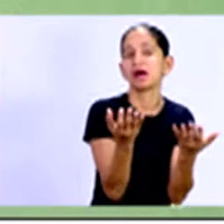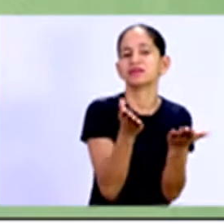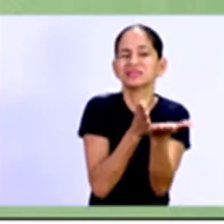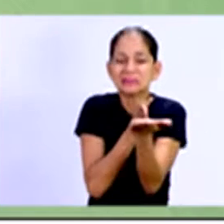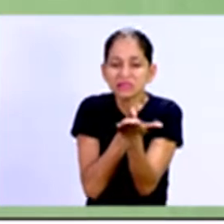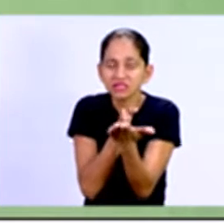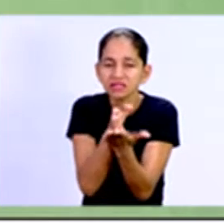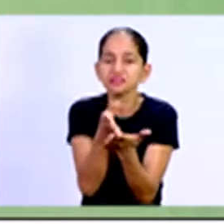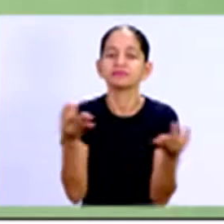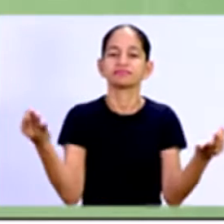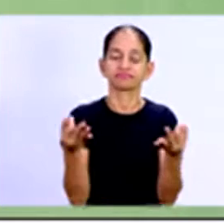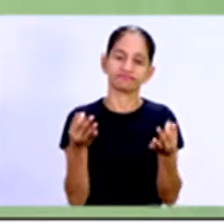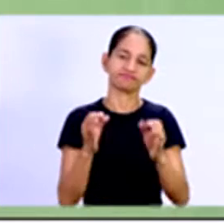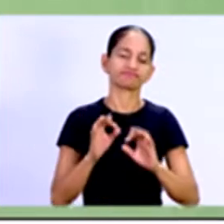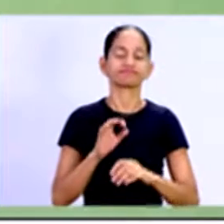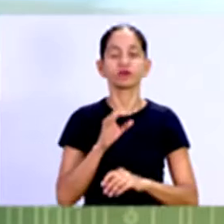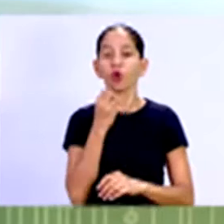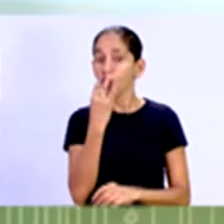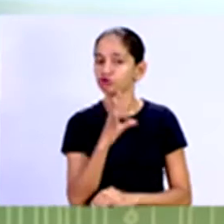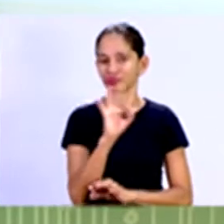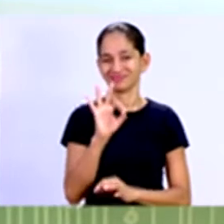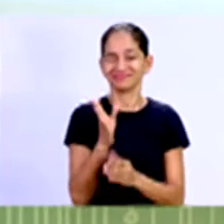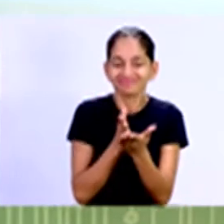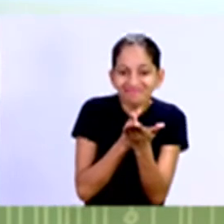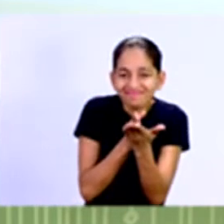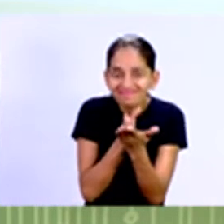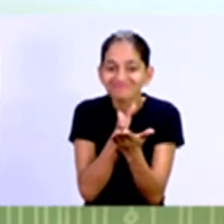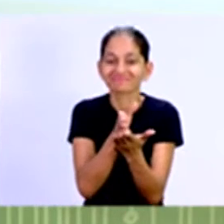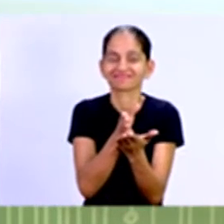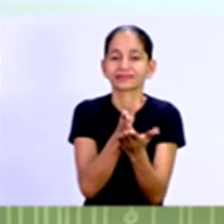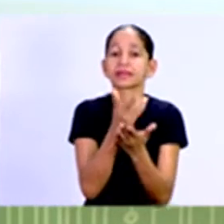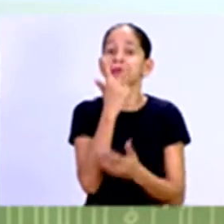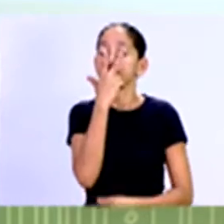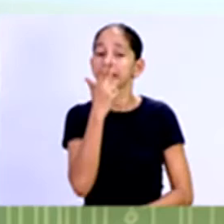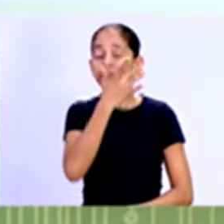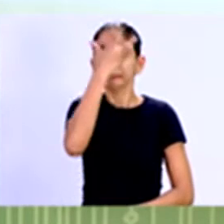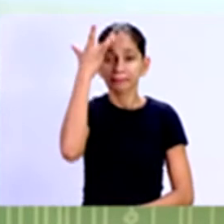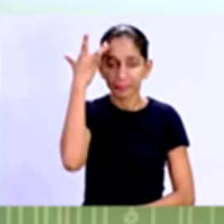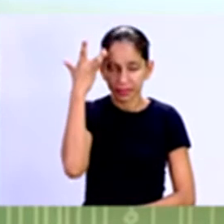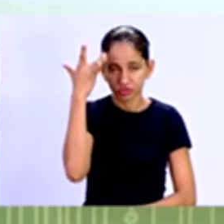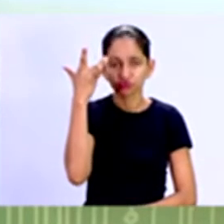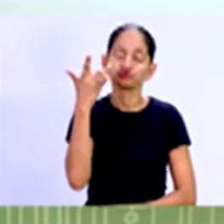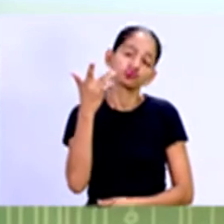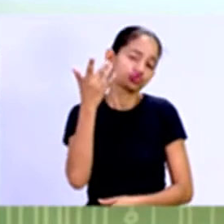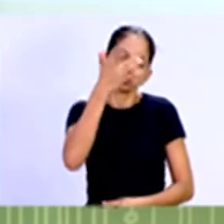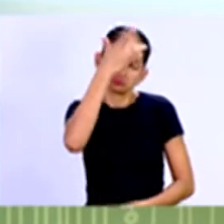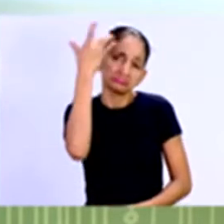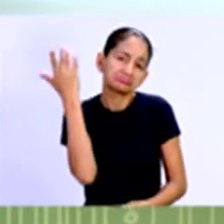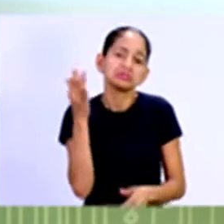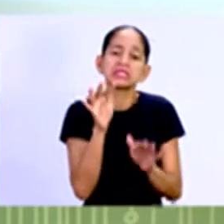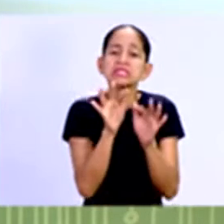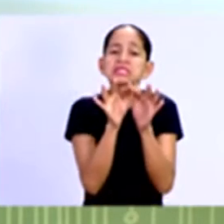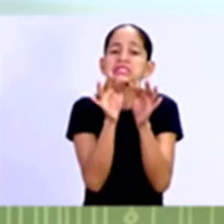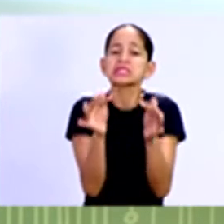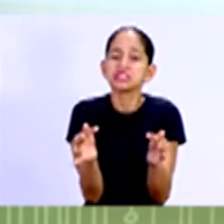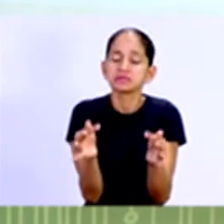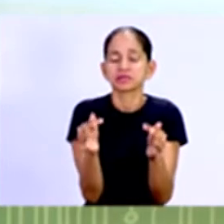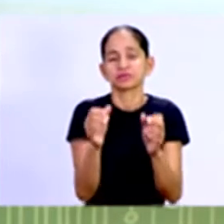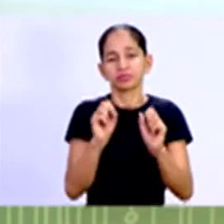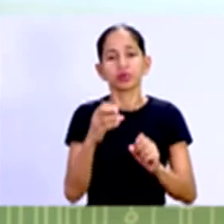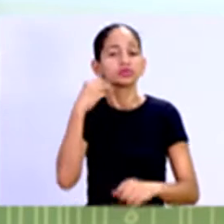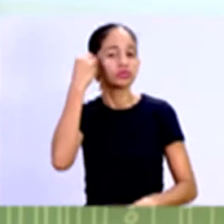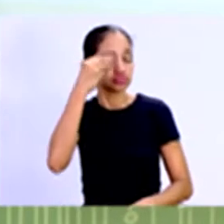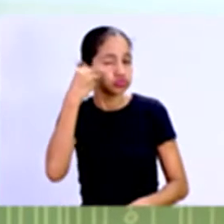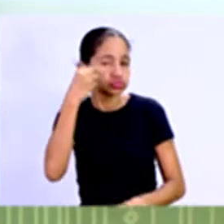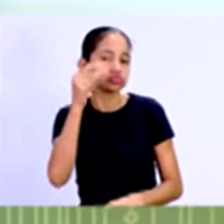esse nível pré-convencional é um nível assim, que uma pessoa que tenha um mínimo de reflexão